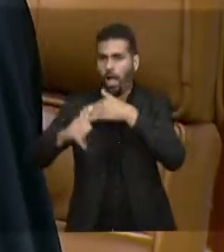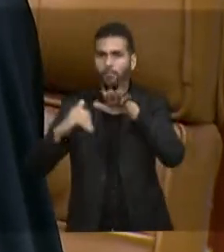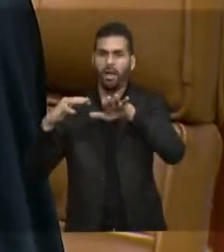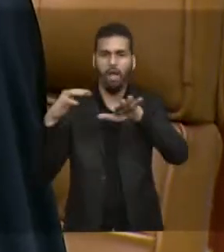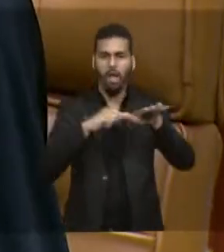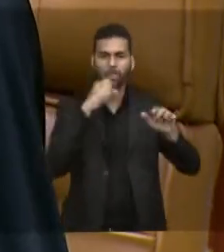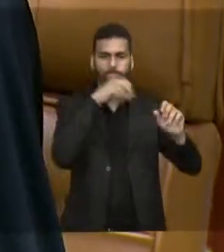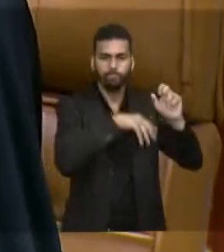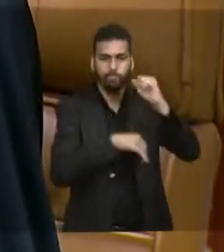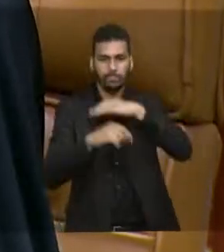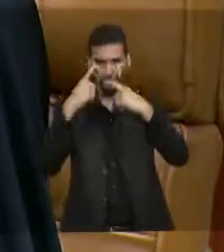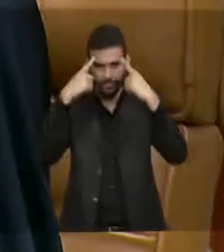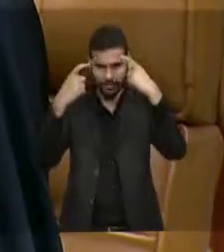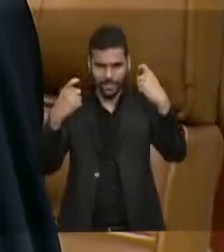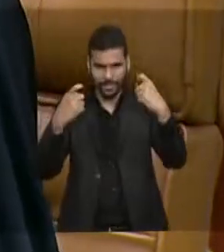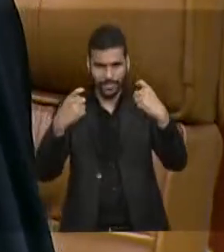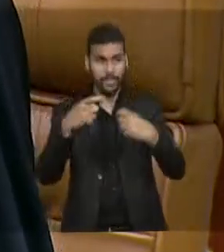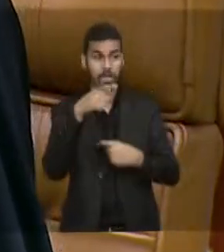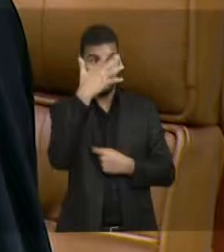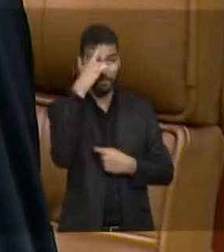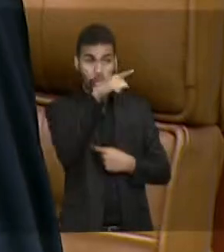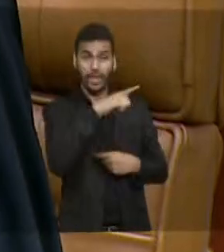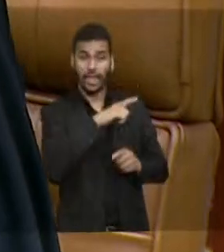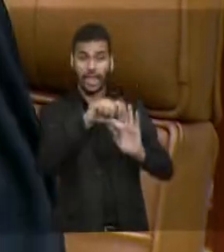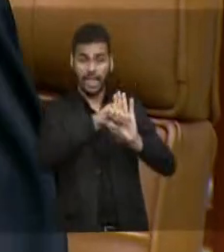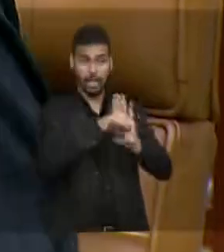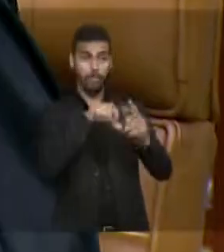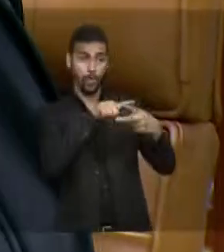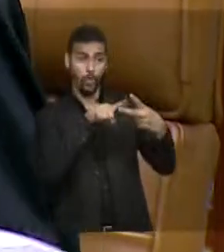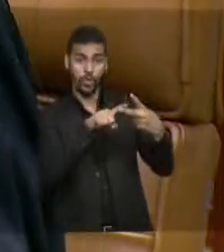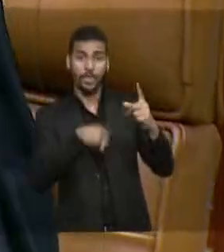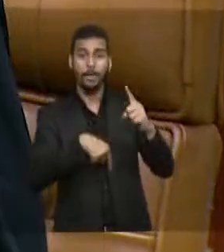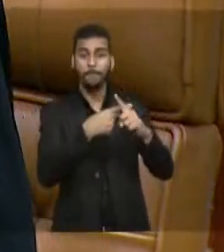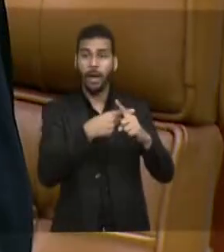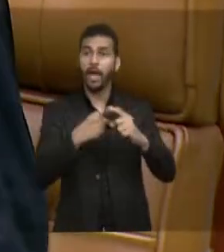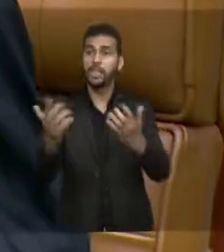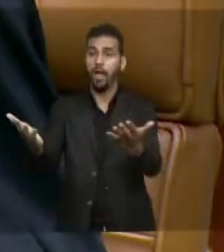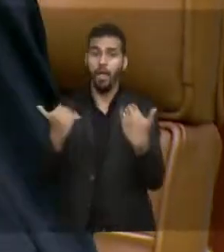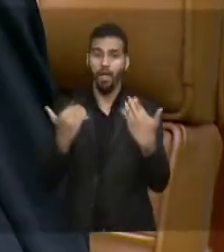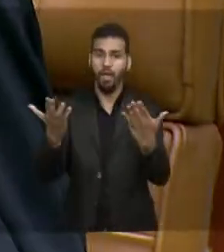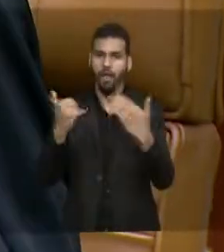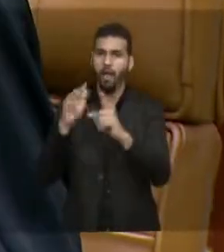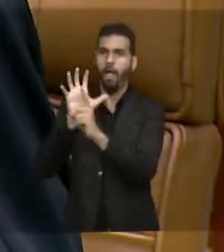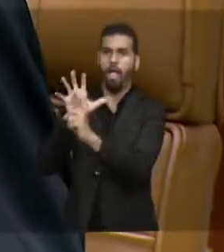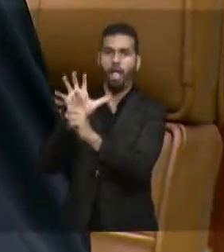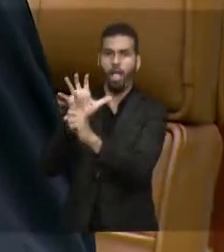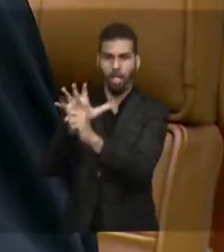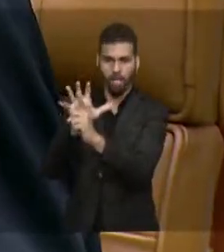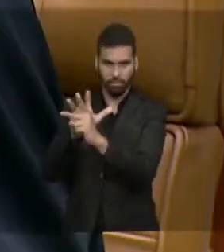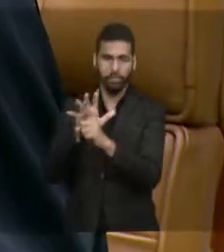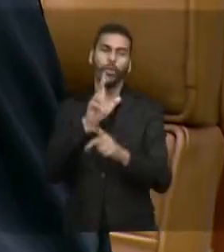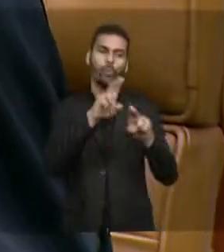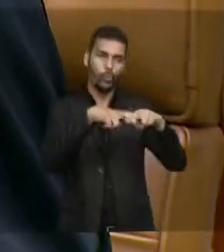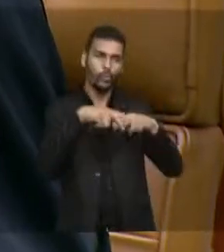além desses dois crimes acabaram incitando todos os demais permanecendo o preço